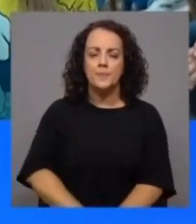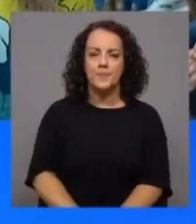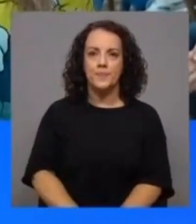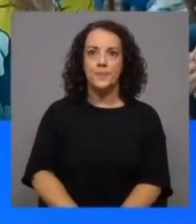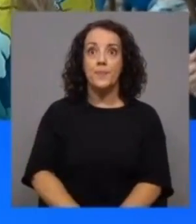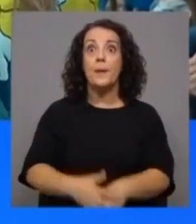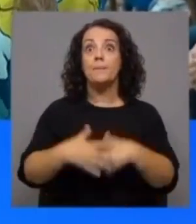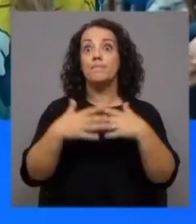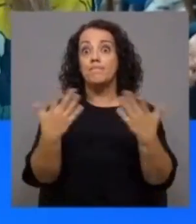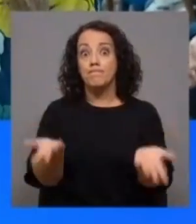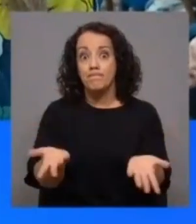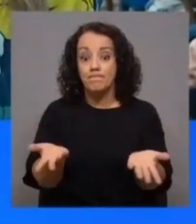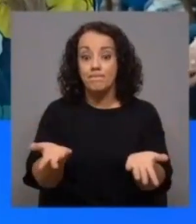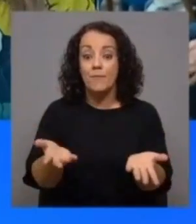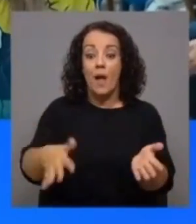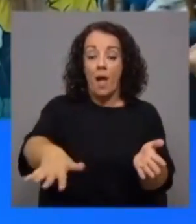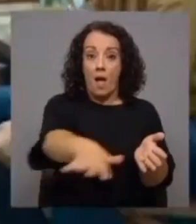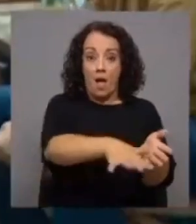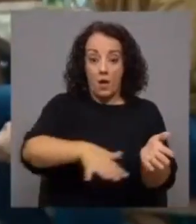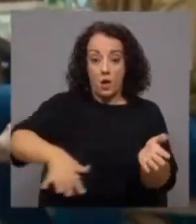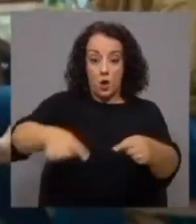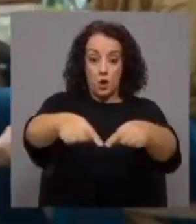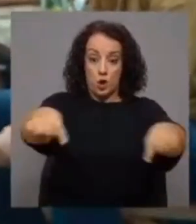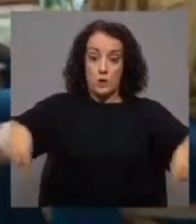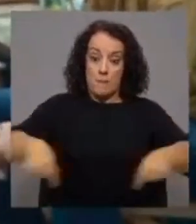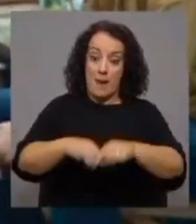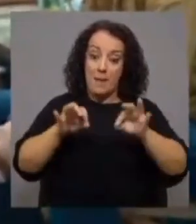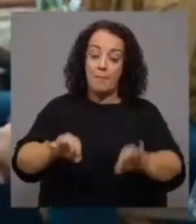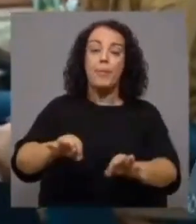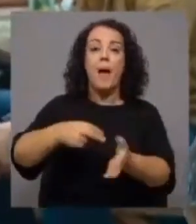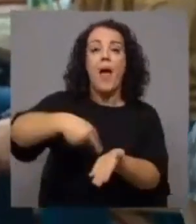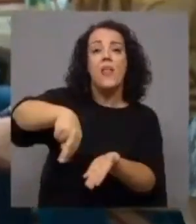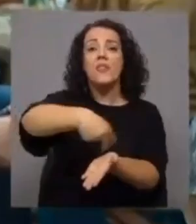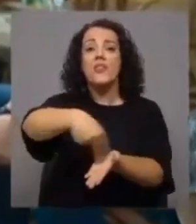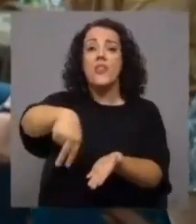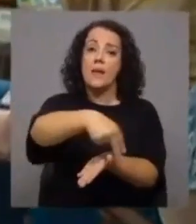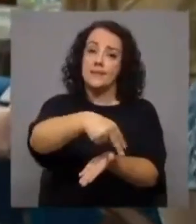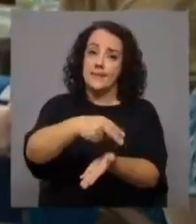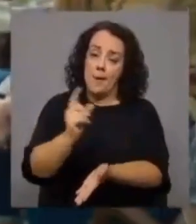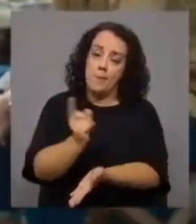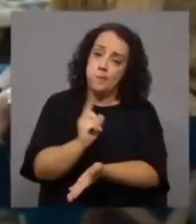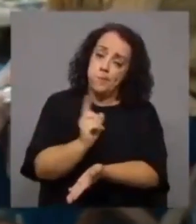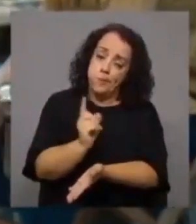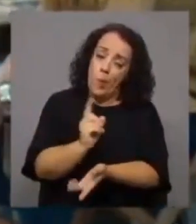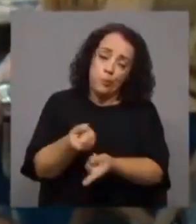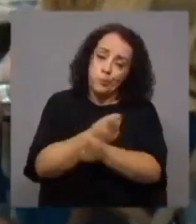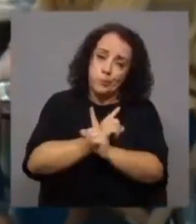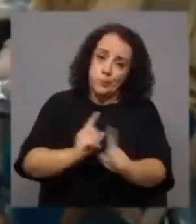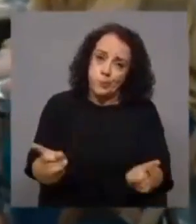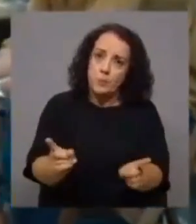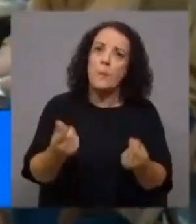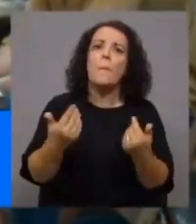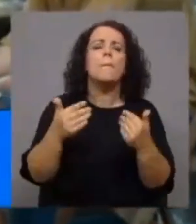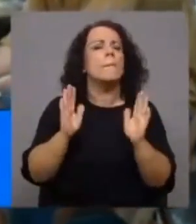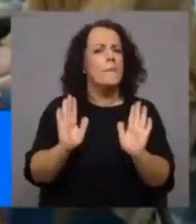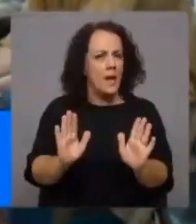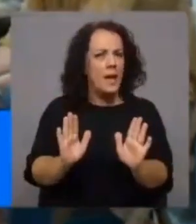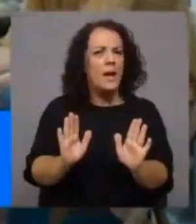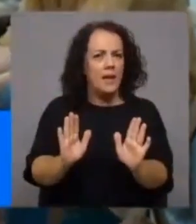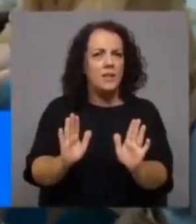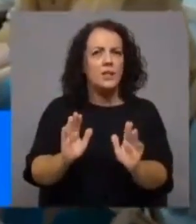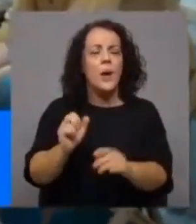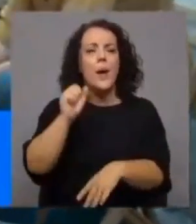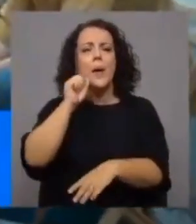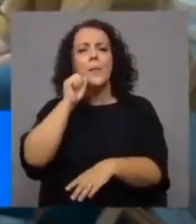Ora, nas pistas de dança não vai haver propriamente ninguém a dançar, porque não é permitido, mas o que é certo é que nos